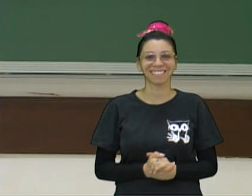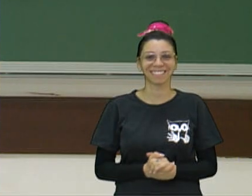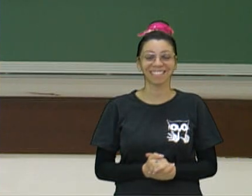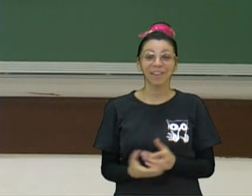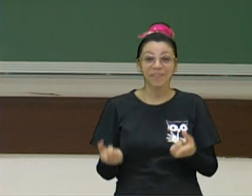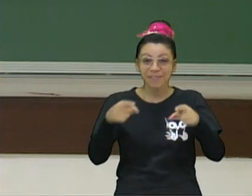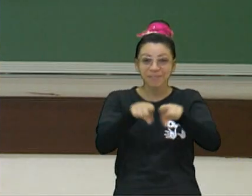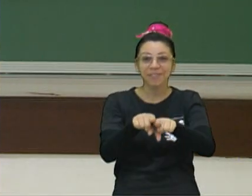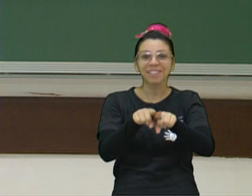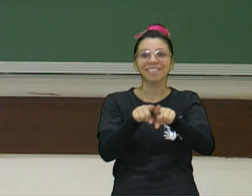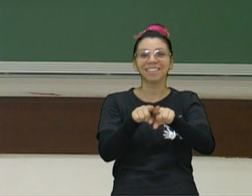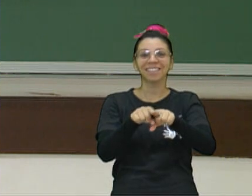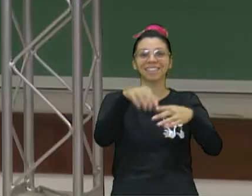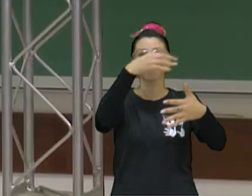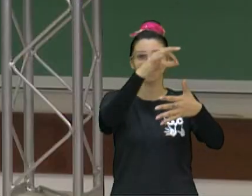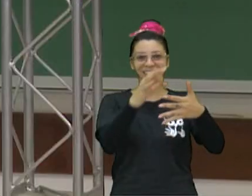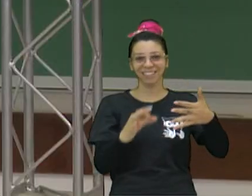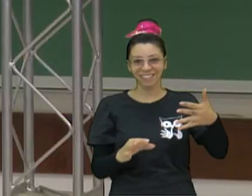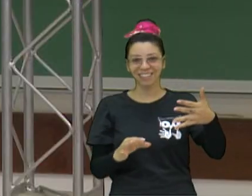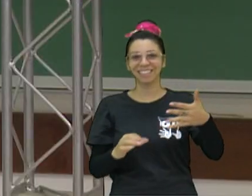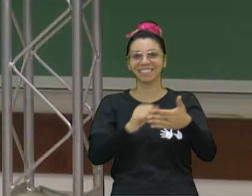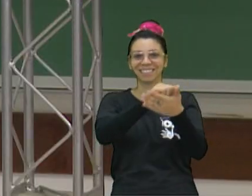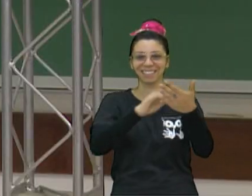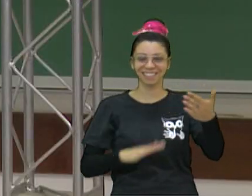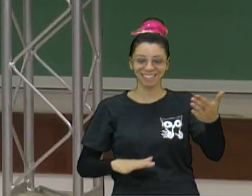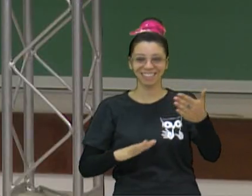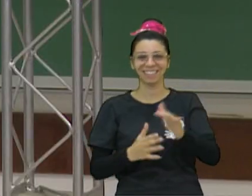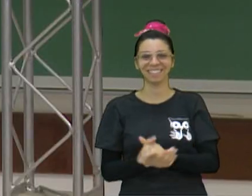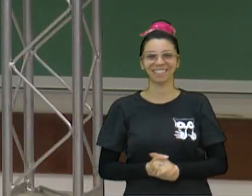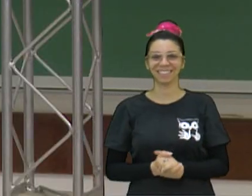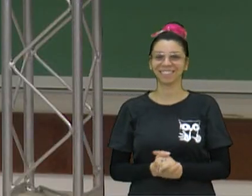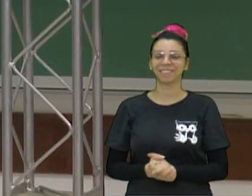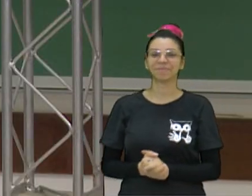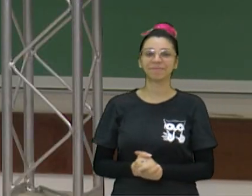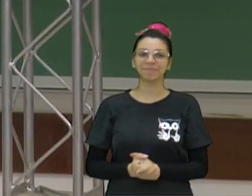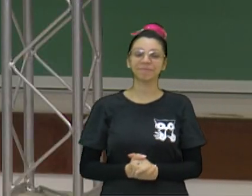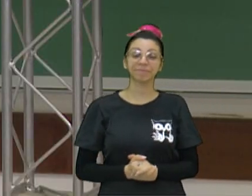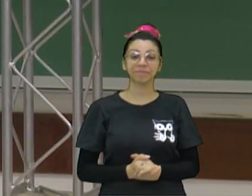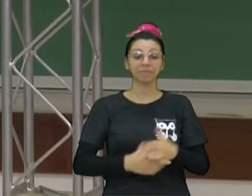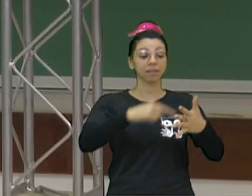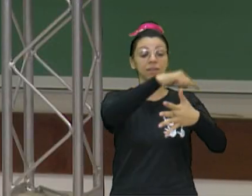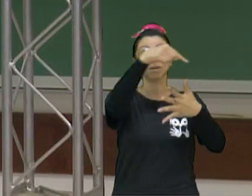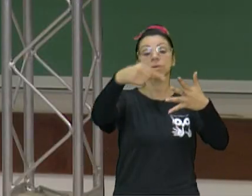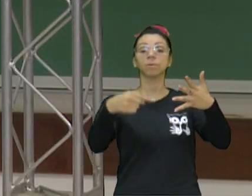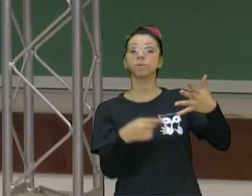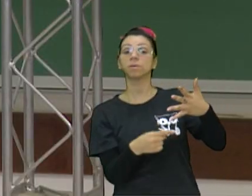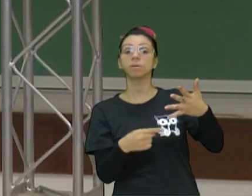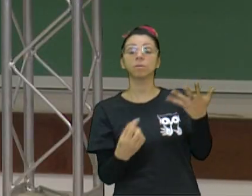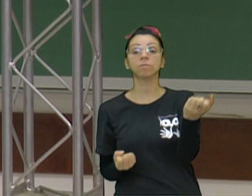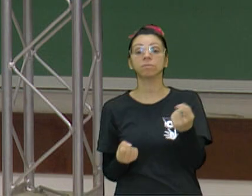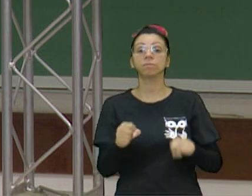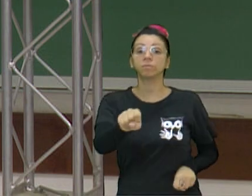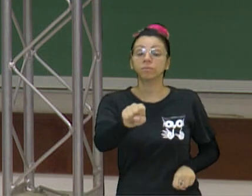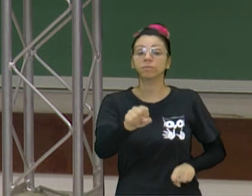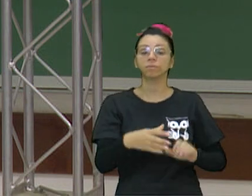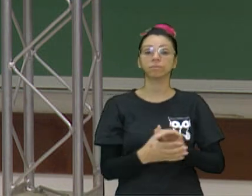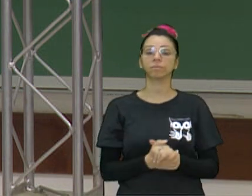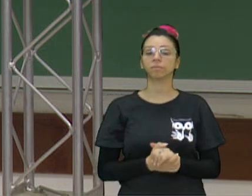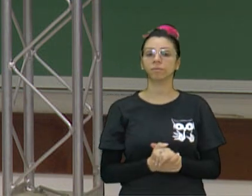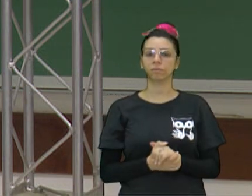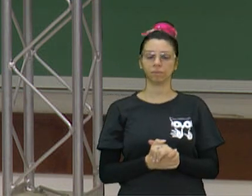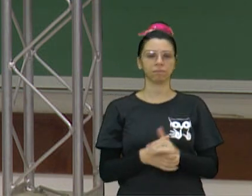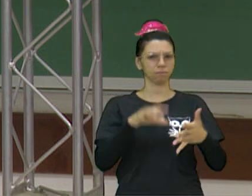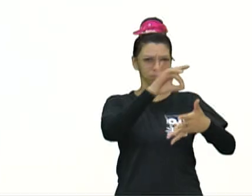Voltando então, pessoal, com a correção da atividade que tinha ficado aqui para vocês, que era o quê? Os 5 princípios do Taekwondo. Lembra lá